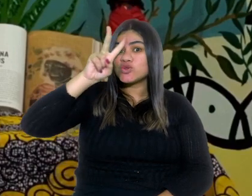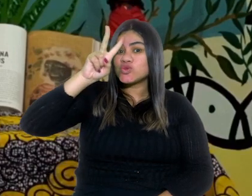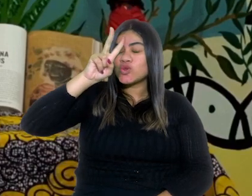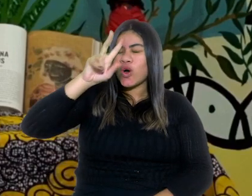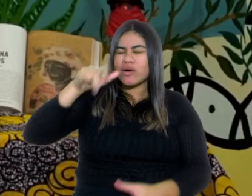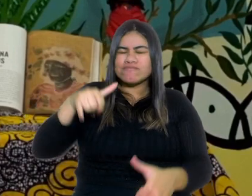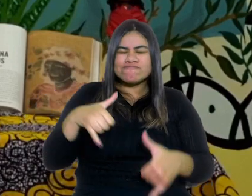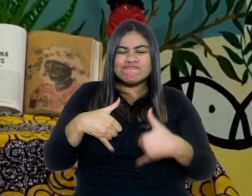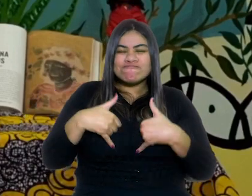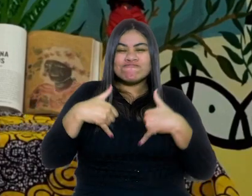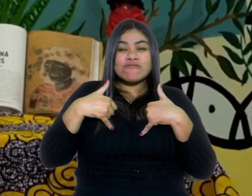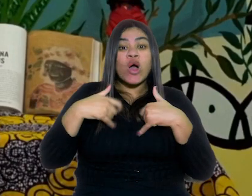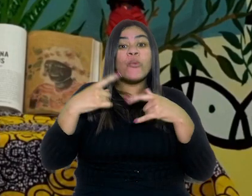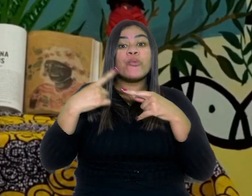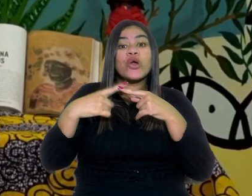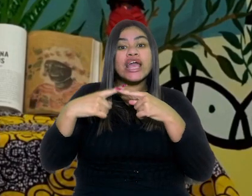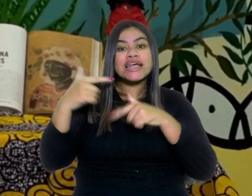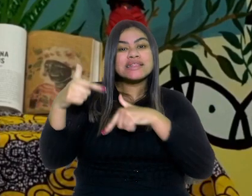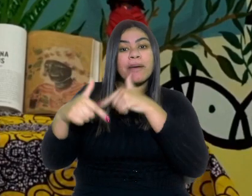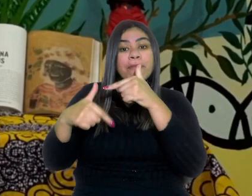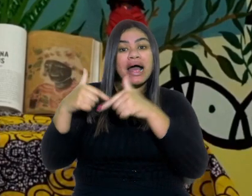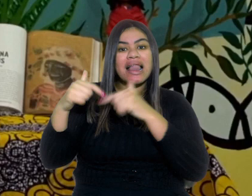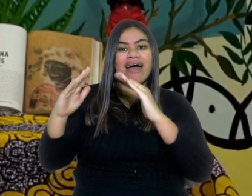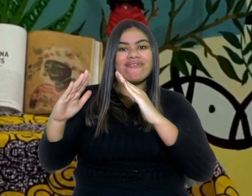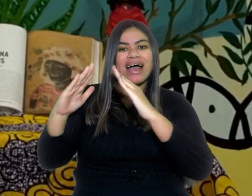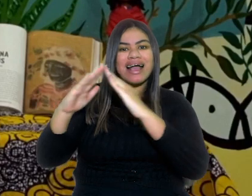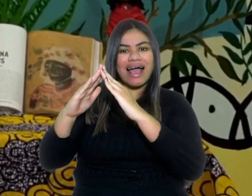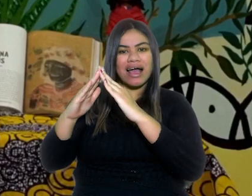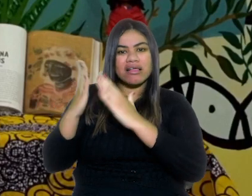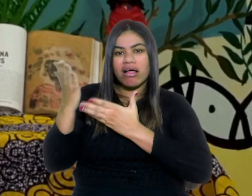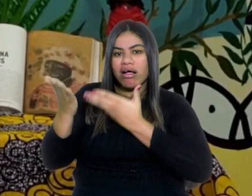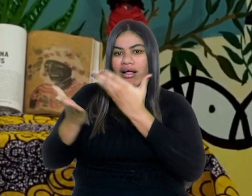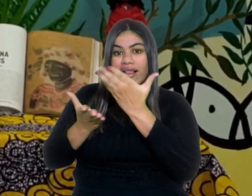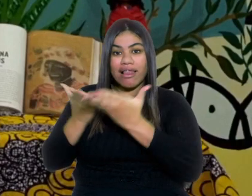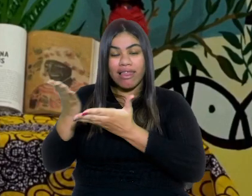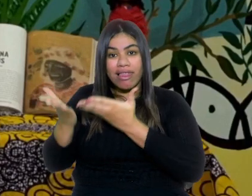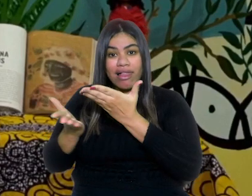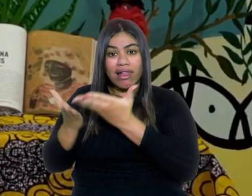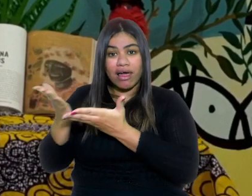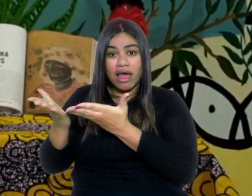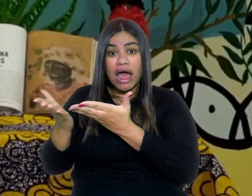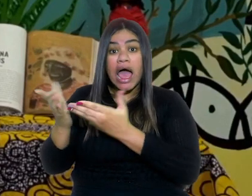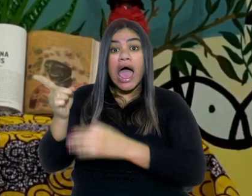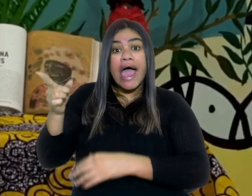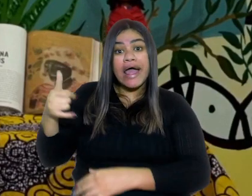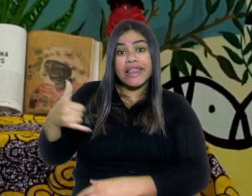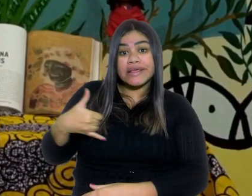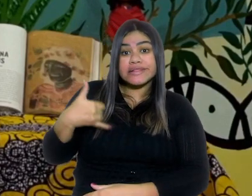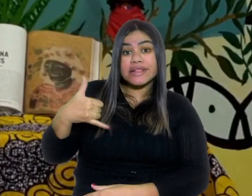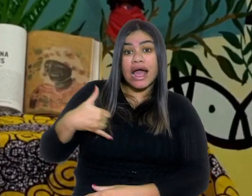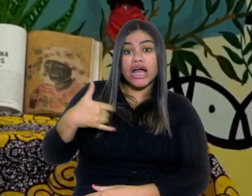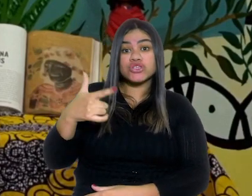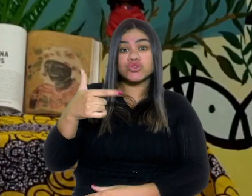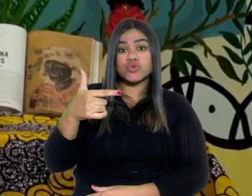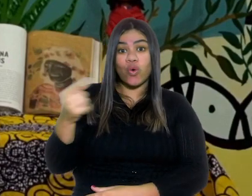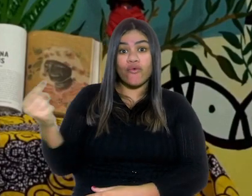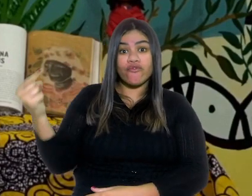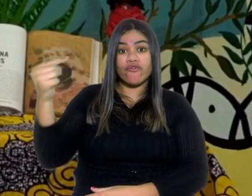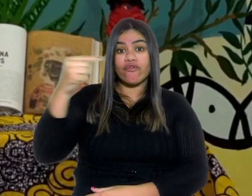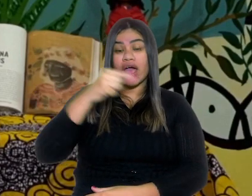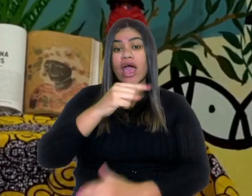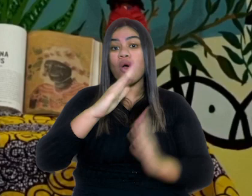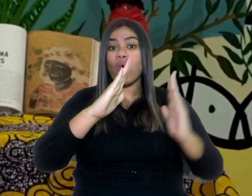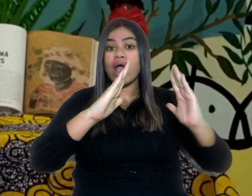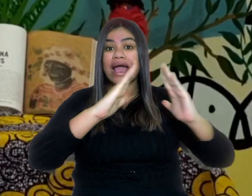da minha mãe, porque ela foi empregada doméstica durante toda a vida. Ela veio aos 12 anos de